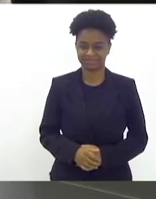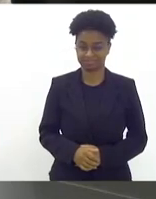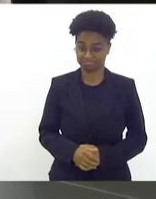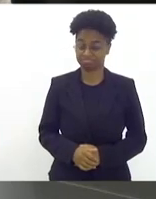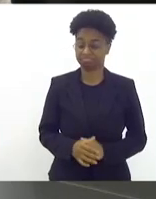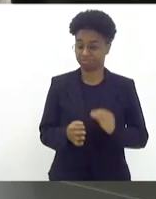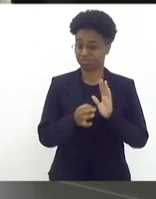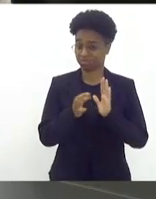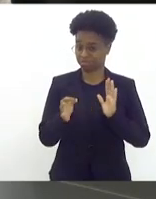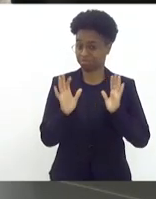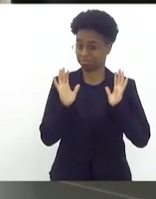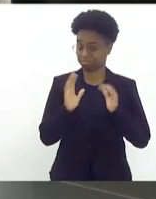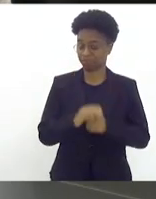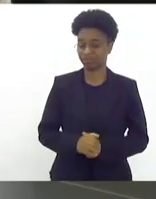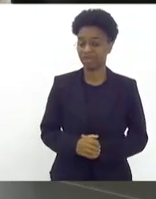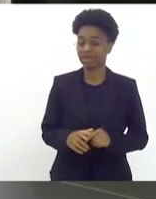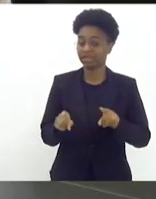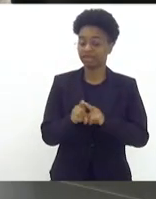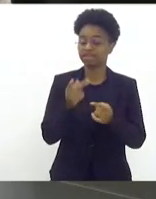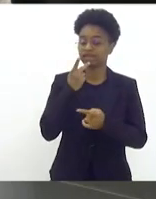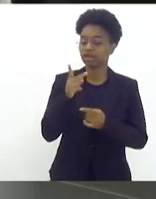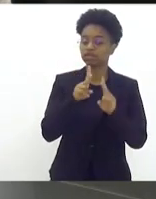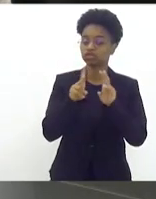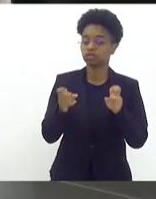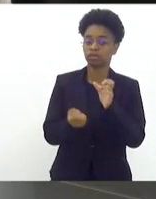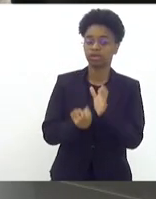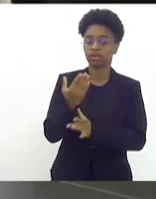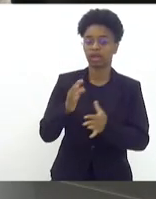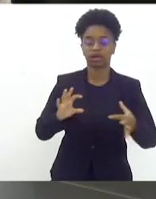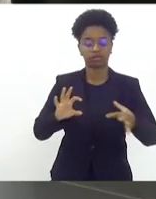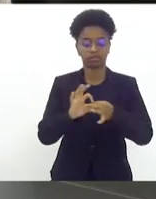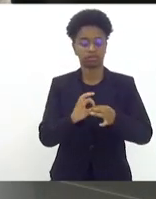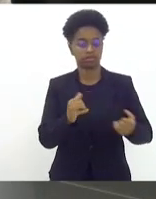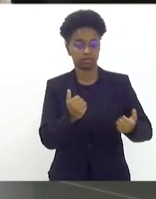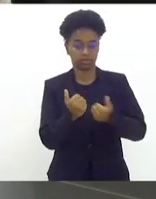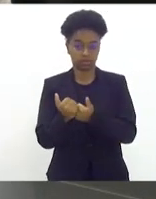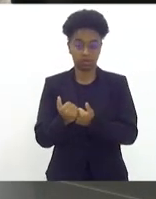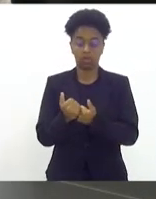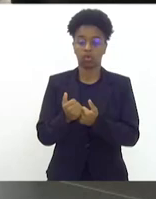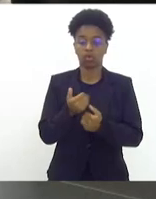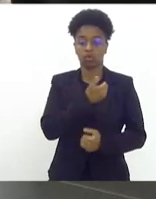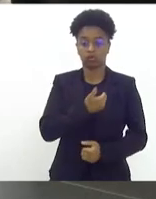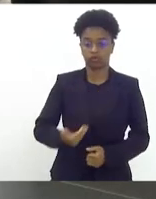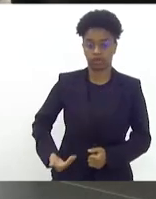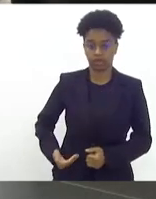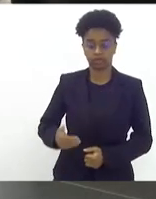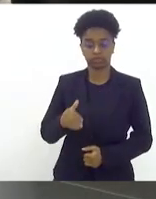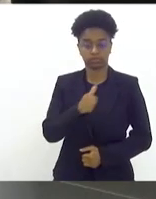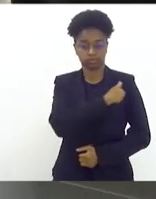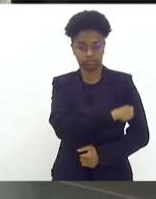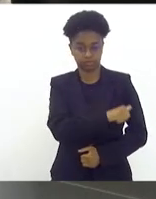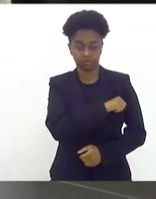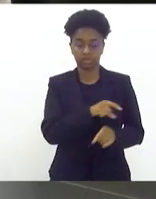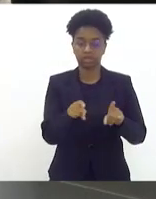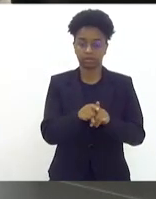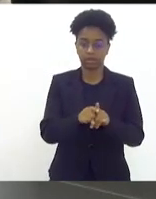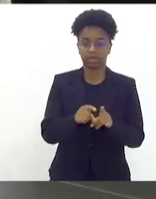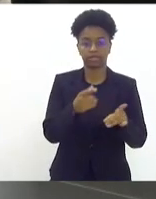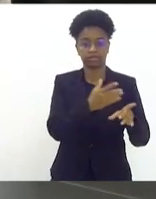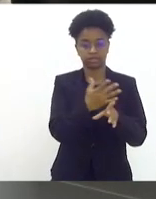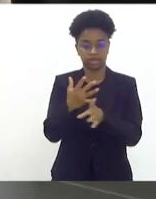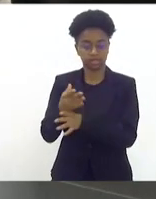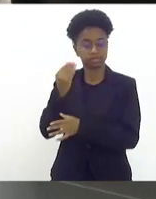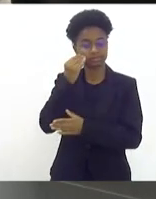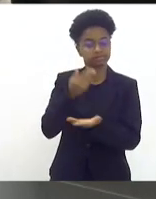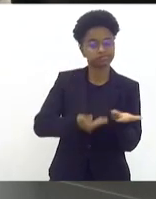Sugestivo, né? Que dispõe sobre a realização de convênios entre o governo do Estado do Rio de Janeiro e os governos municipais com a finalidade de promover